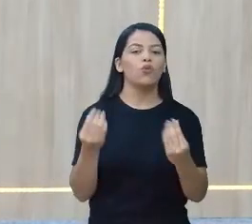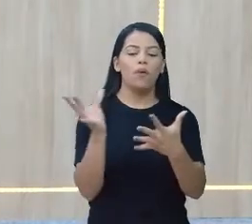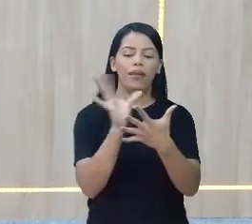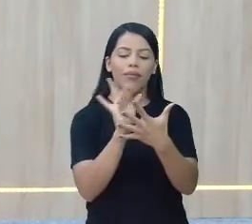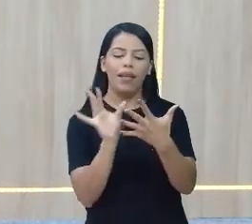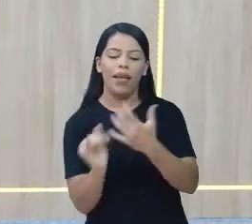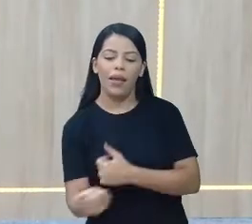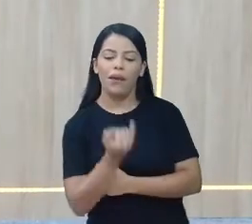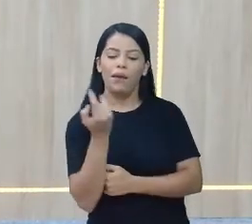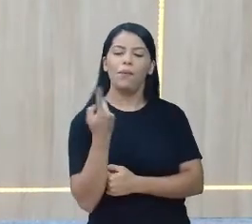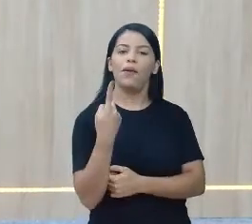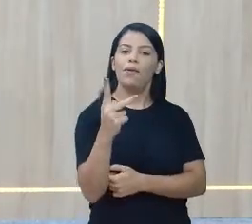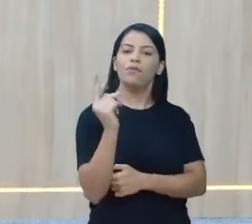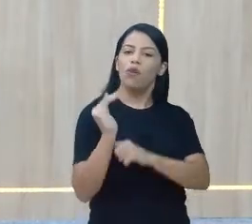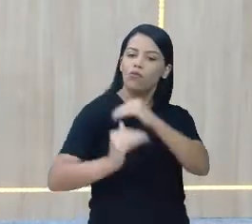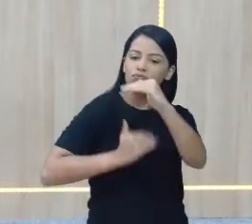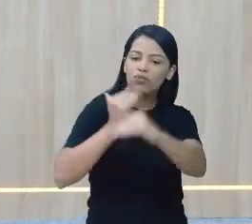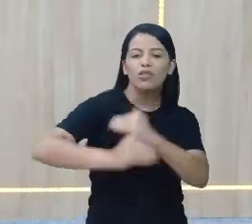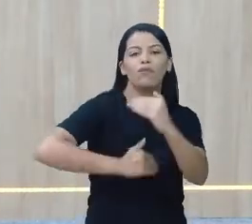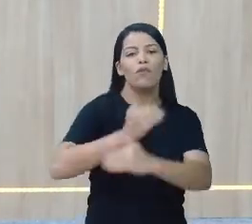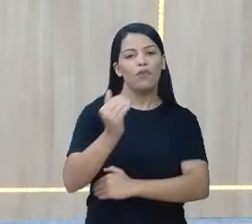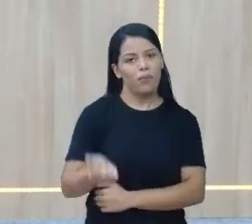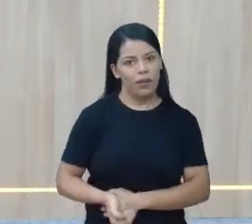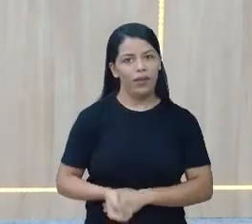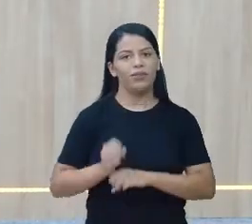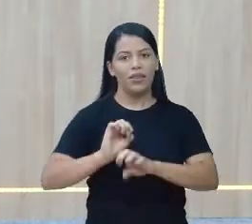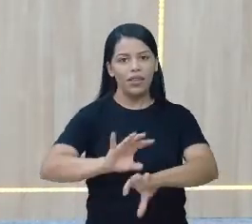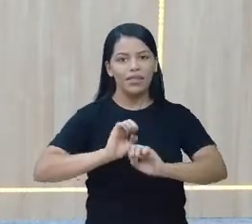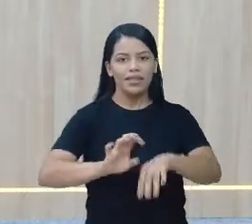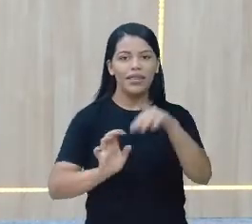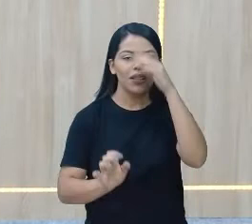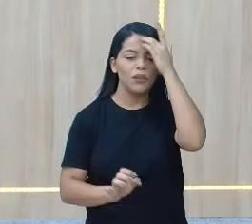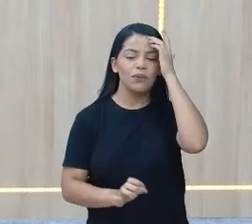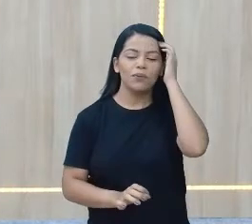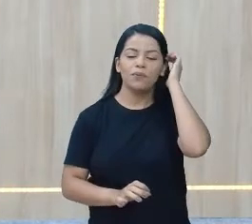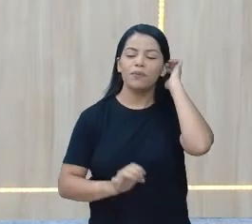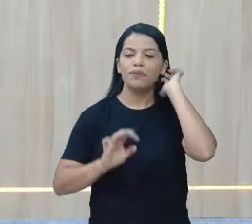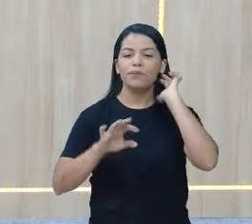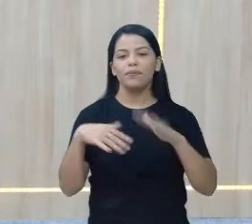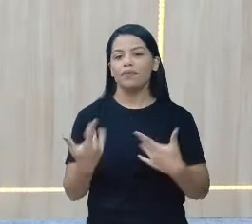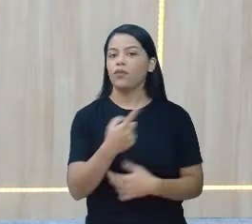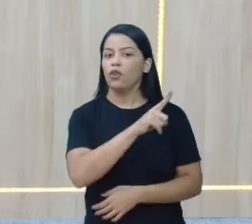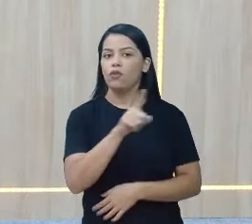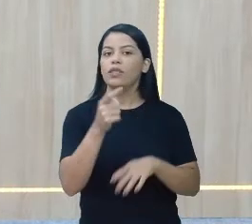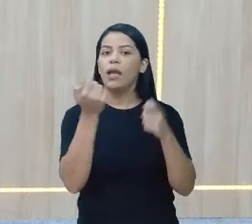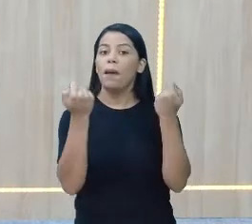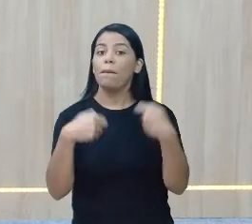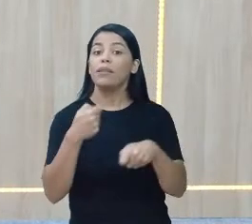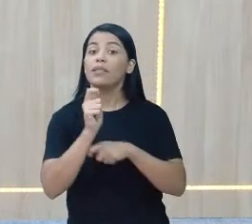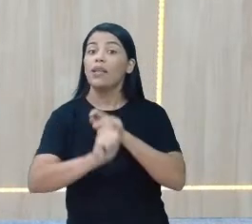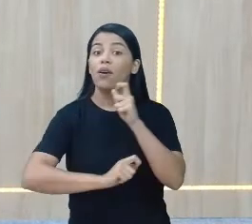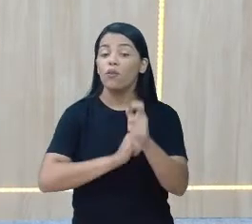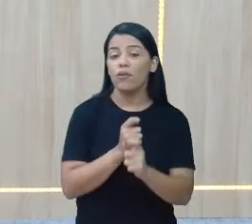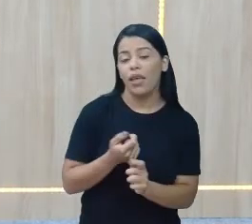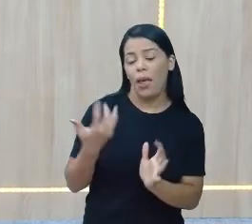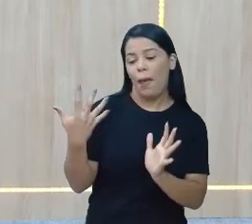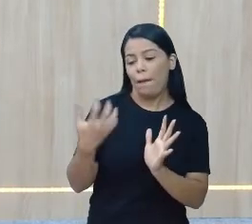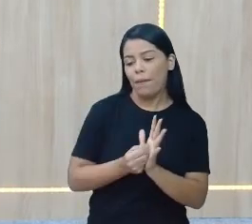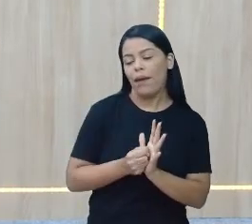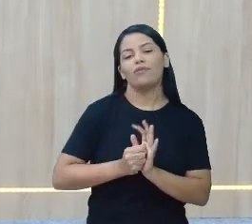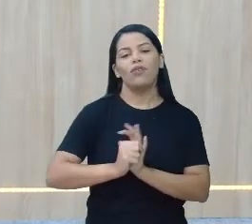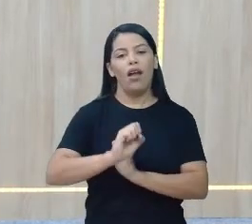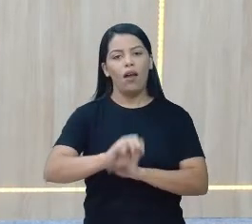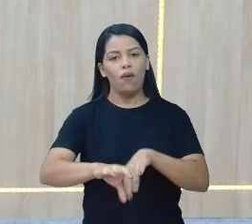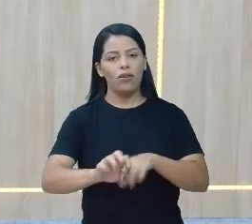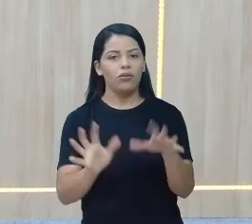seu crescimento educacional. Mas aí você tem que baixar o quê? O Educa